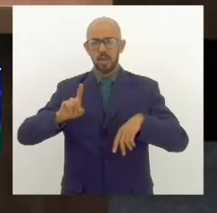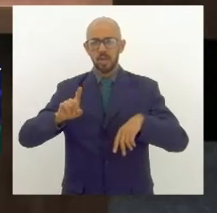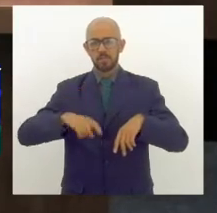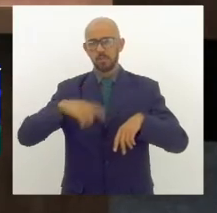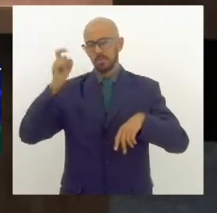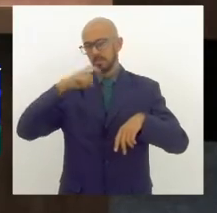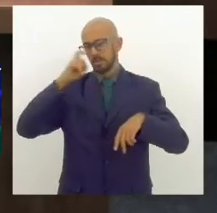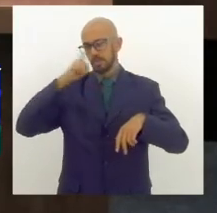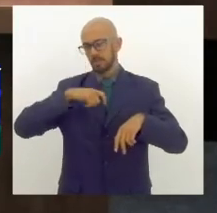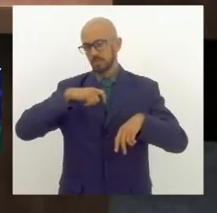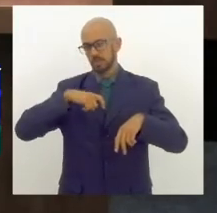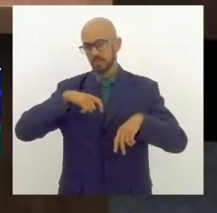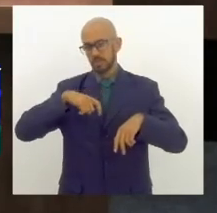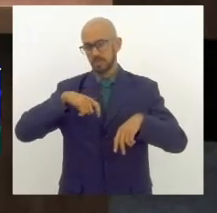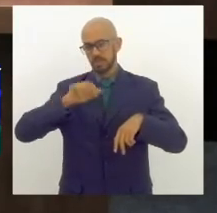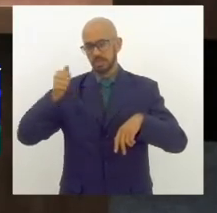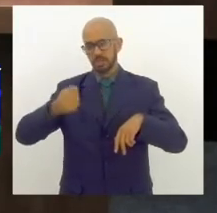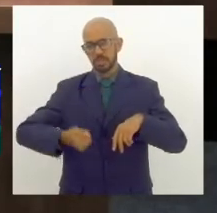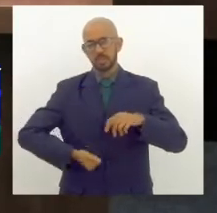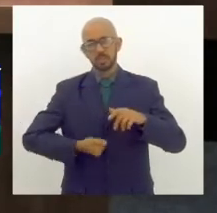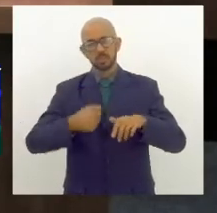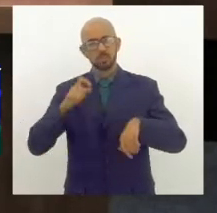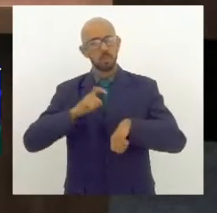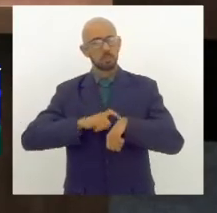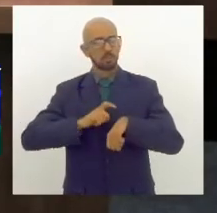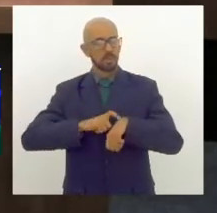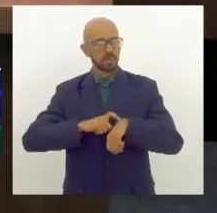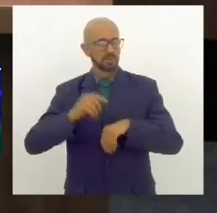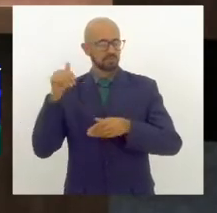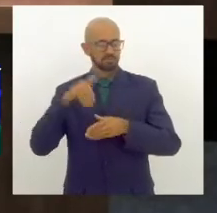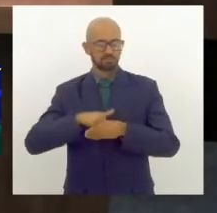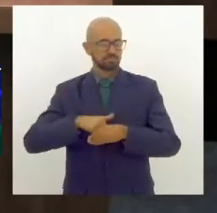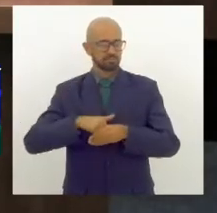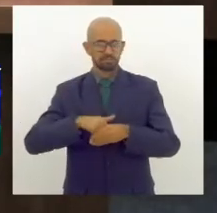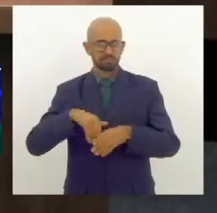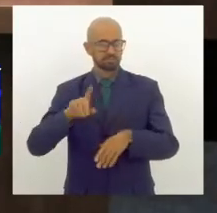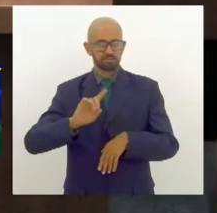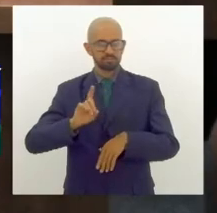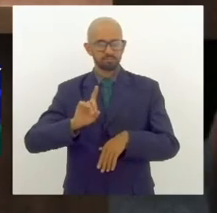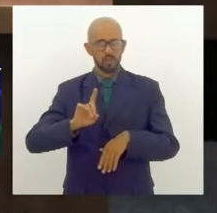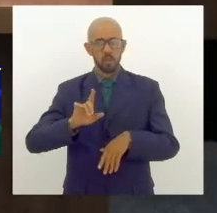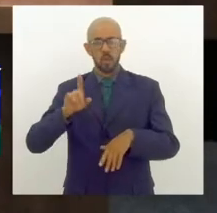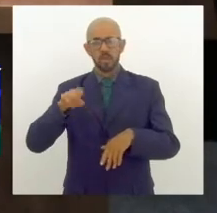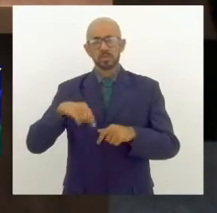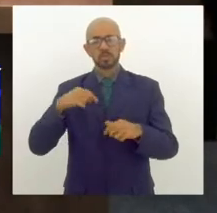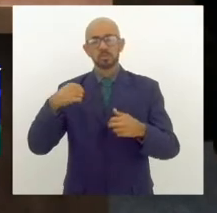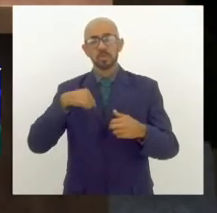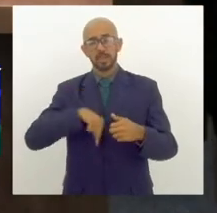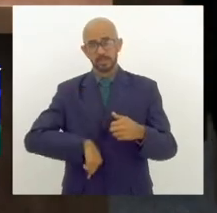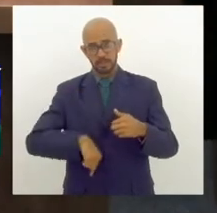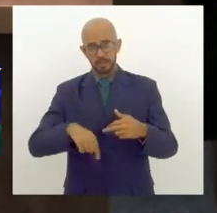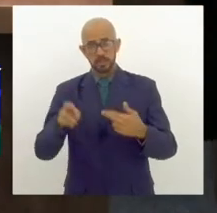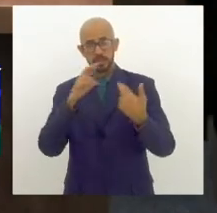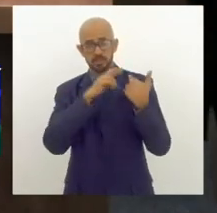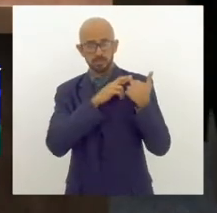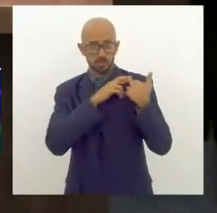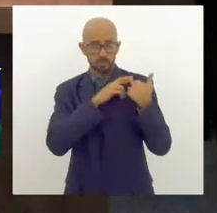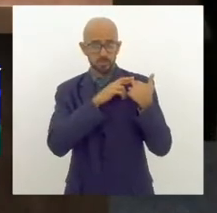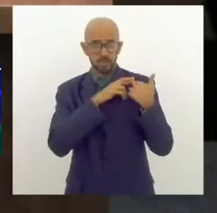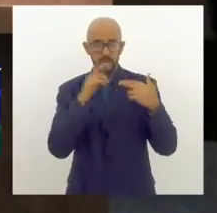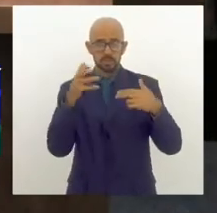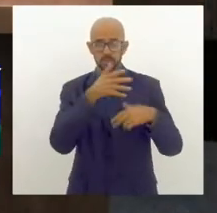mentirosa e falaciosa em pleno processo eleitoral. Pelo contrário, estamos aqui com a responsabilidade que temos